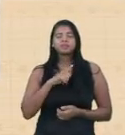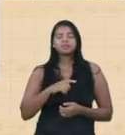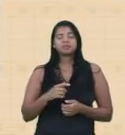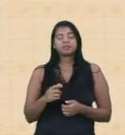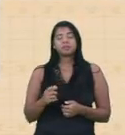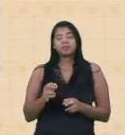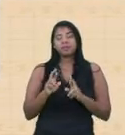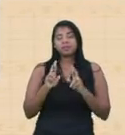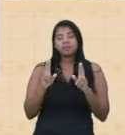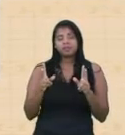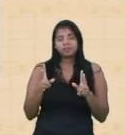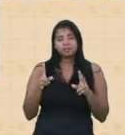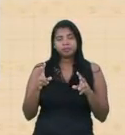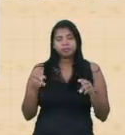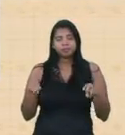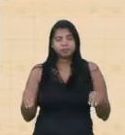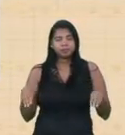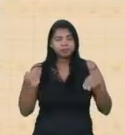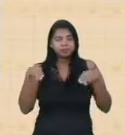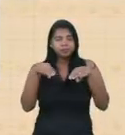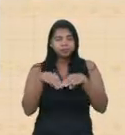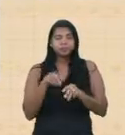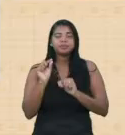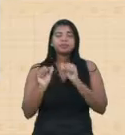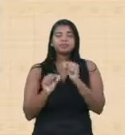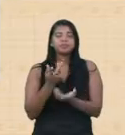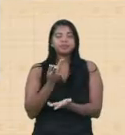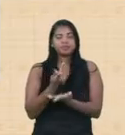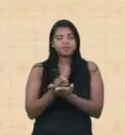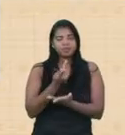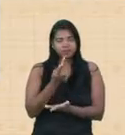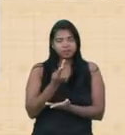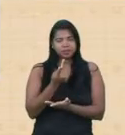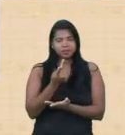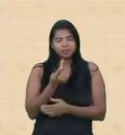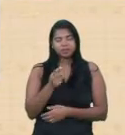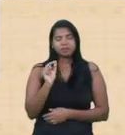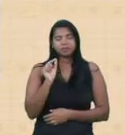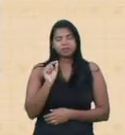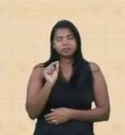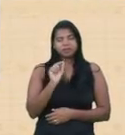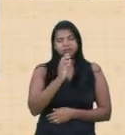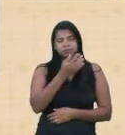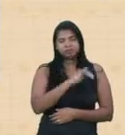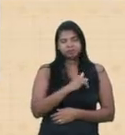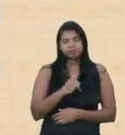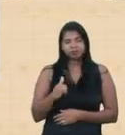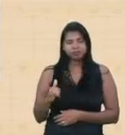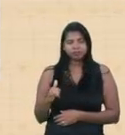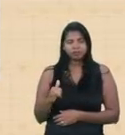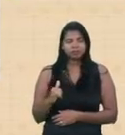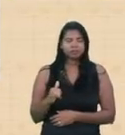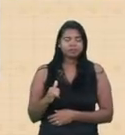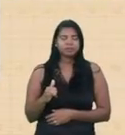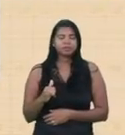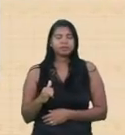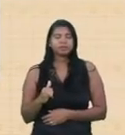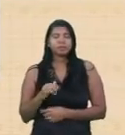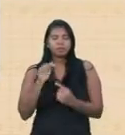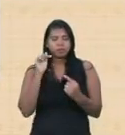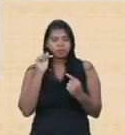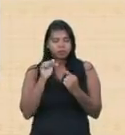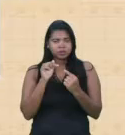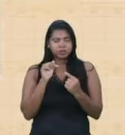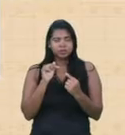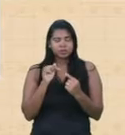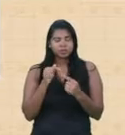inversão desse campo magnético, o que vai acontecer é que os aparelhos elétricos e eletrônicos vão sofrer uma pane. Pois é, porque todos